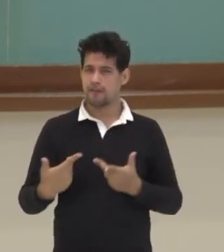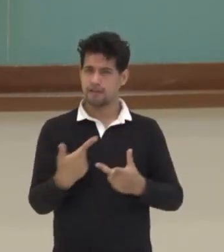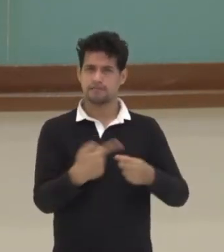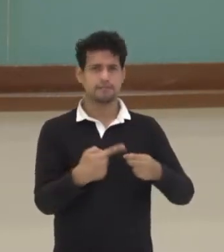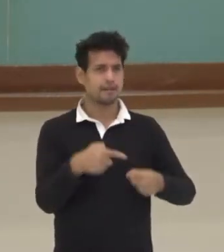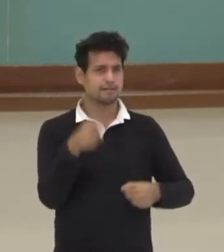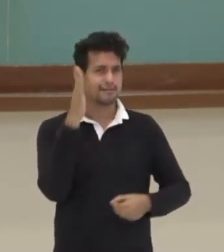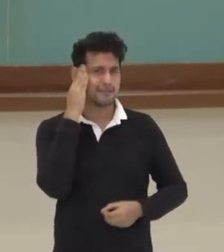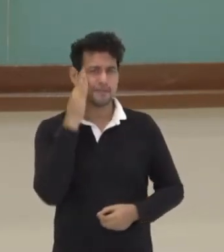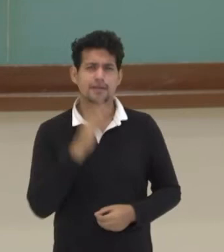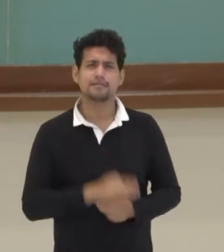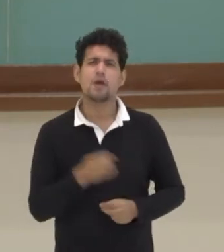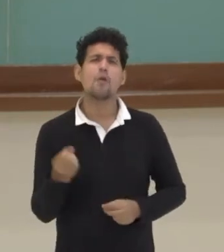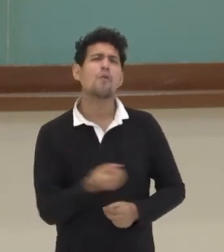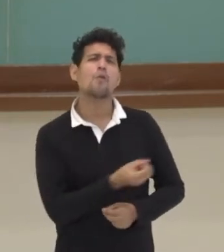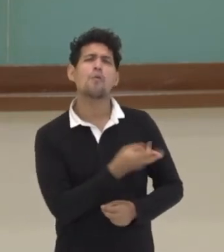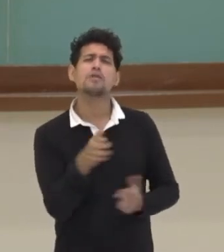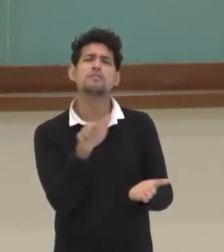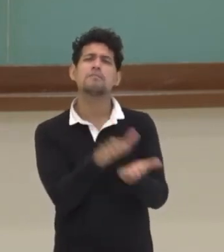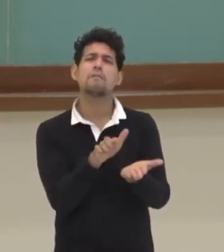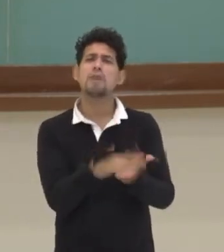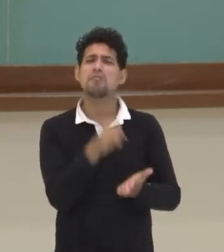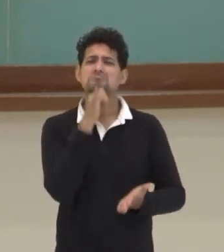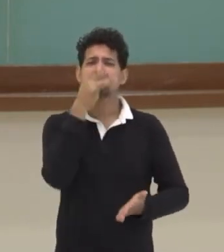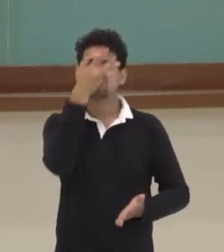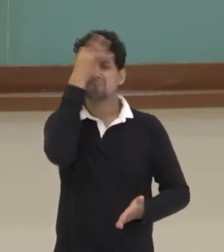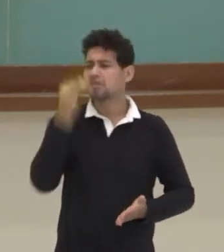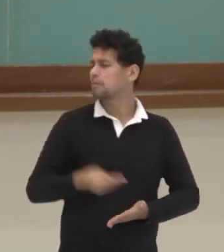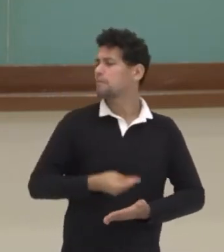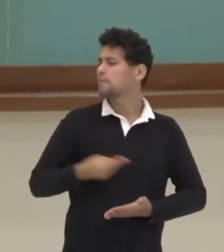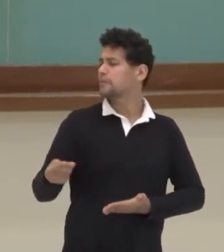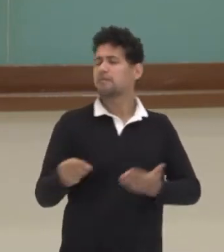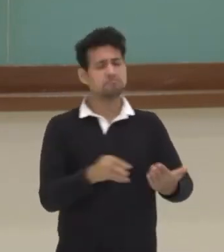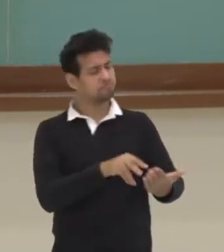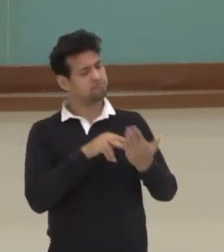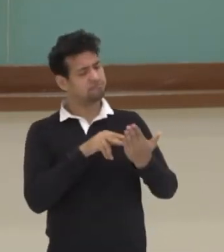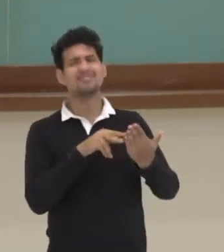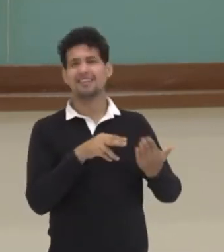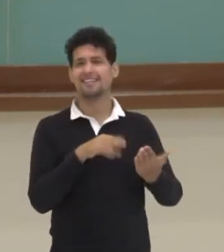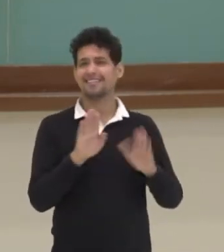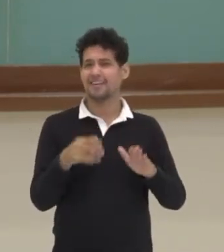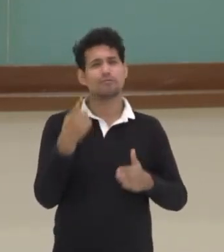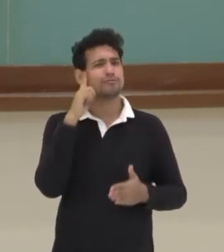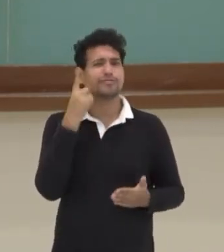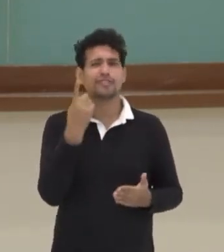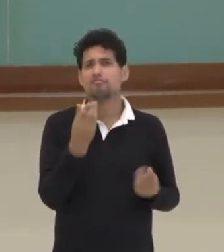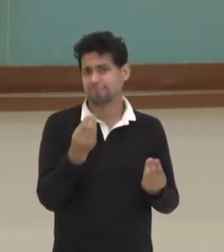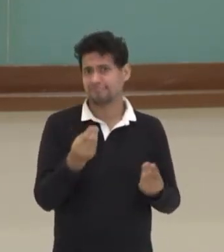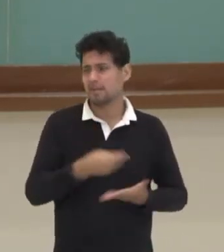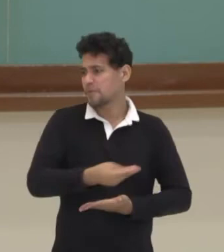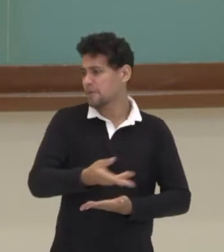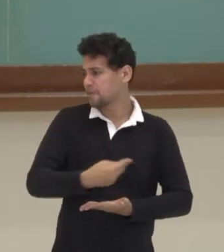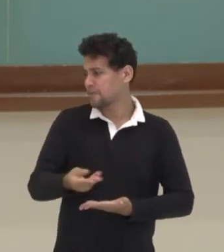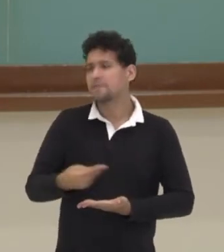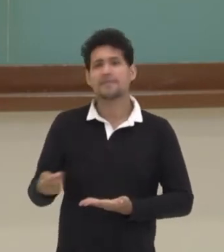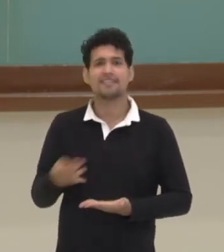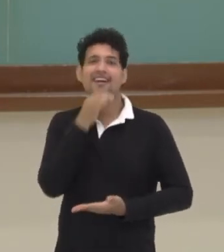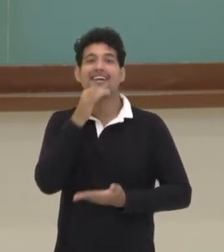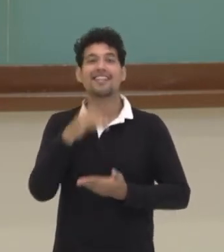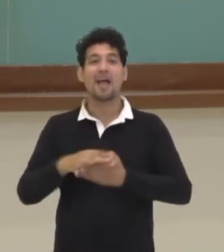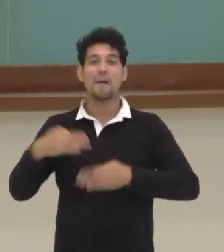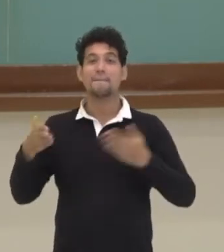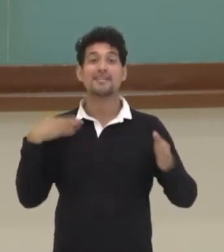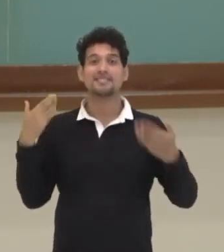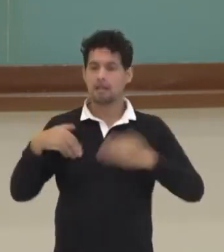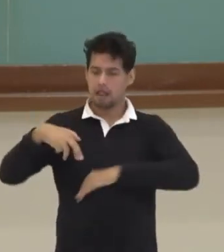Quantos panfletos você já deve ter recebido assim? Num dia, por exemplo? Isso! Você costuma